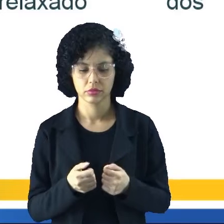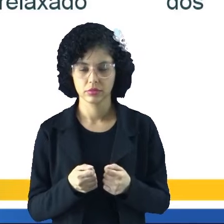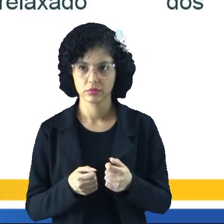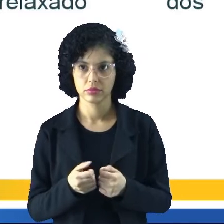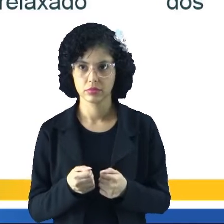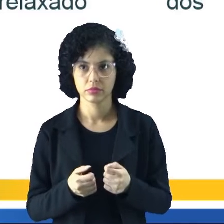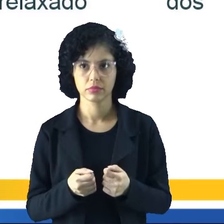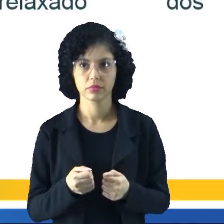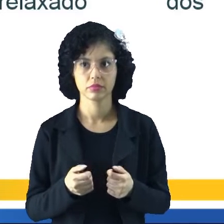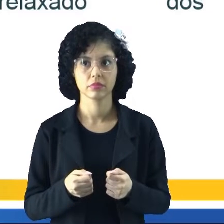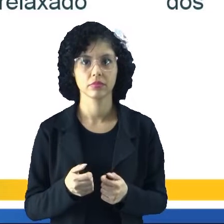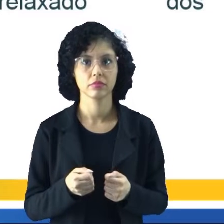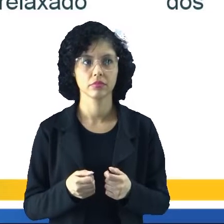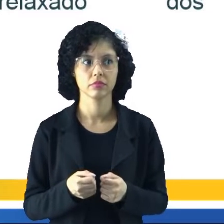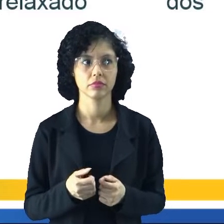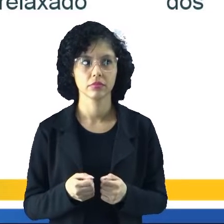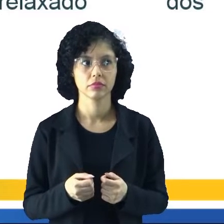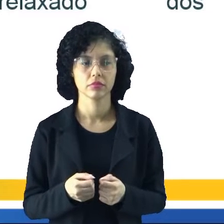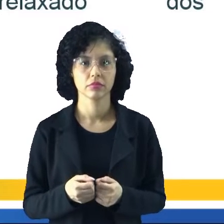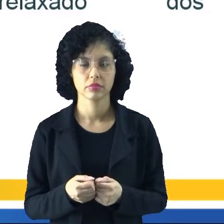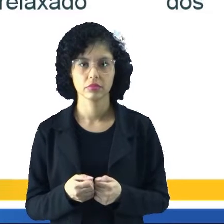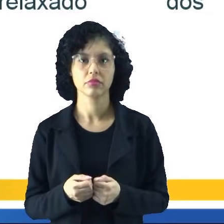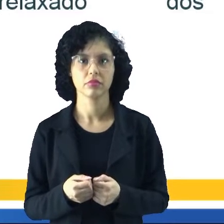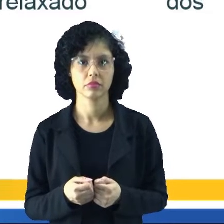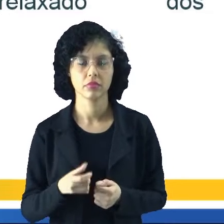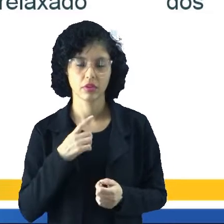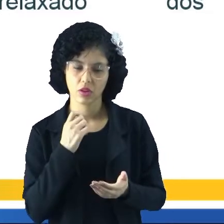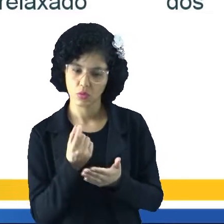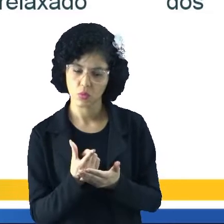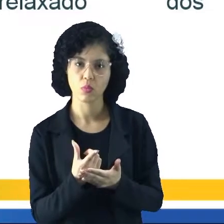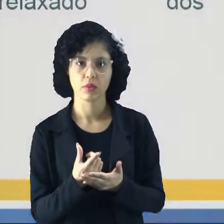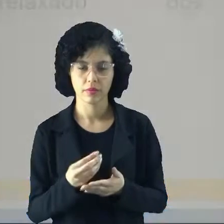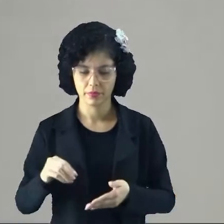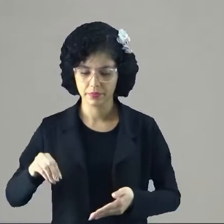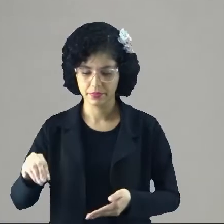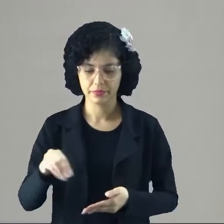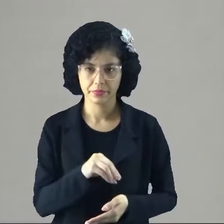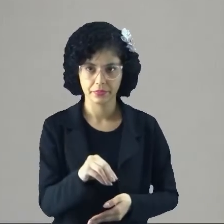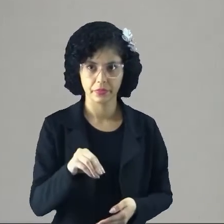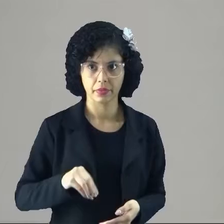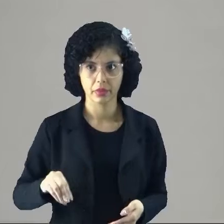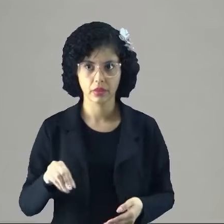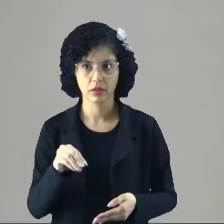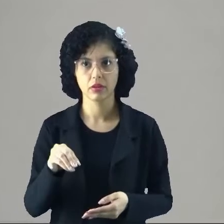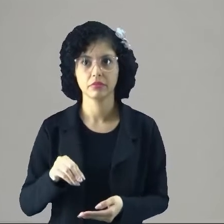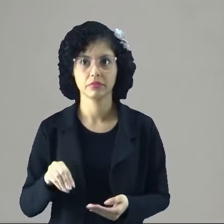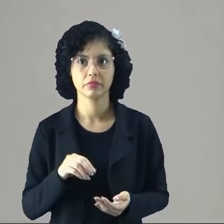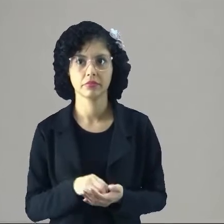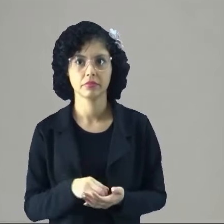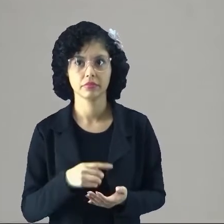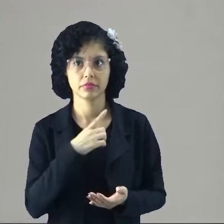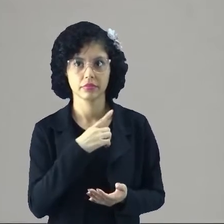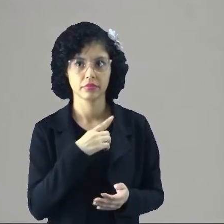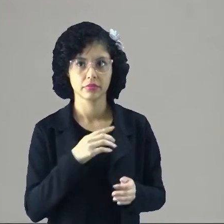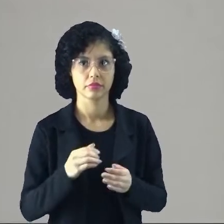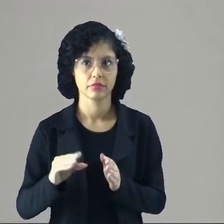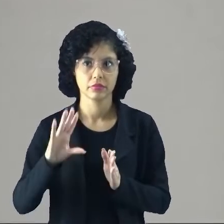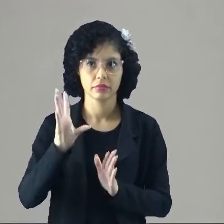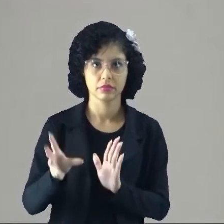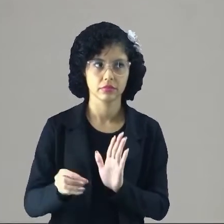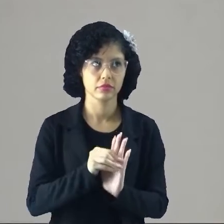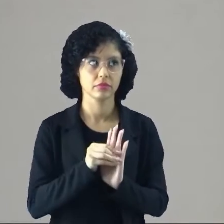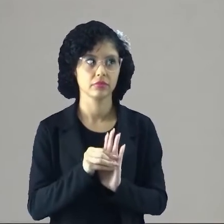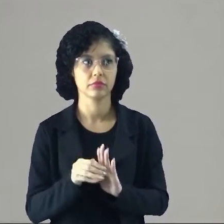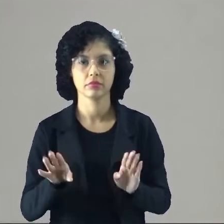Ele é uma alavanca desses que a gente compra acessório, né? E aí você conecta